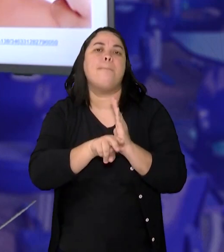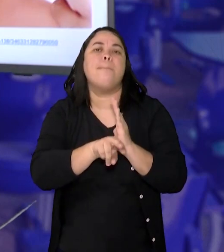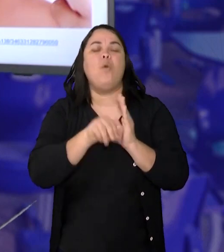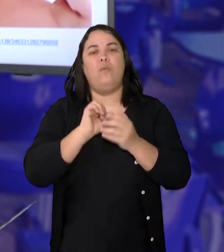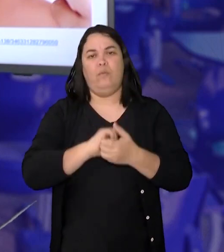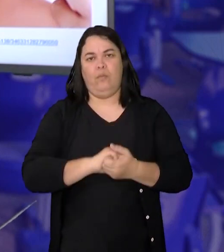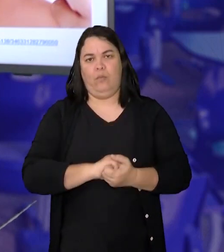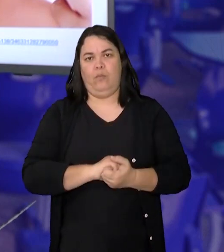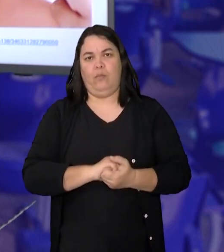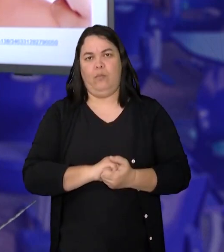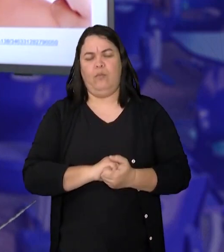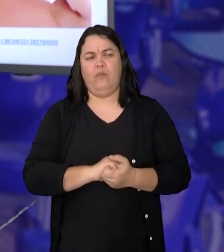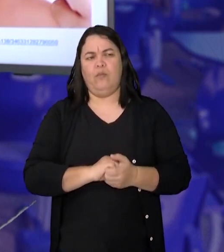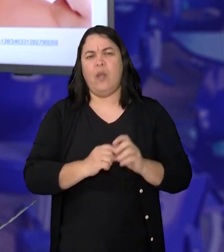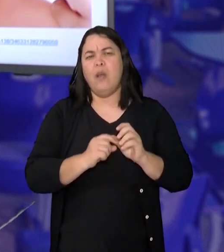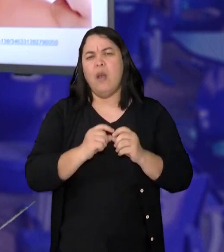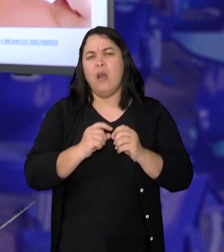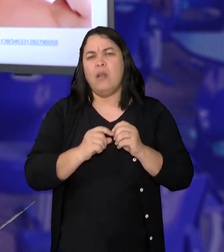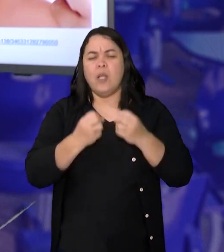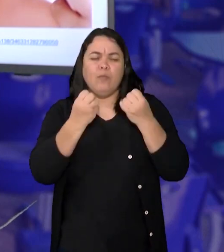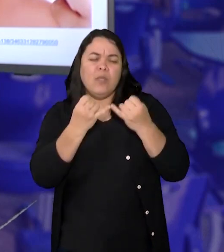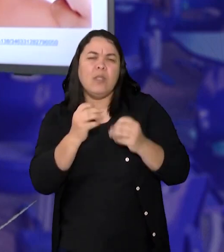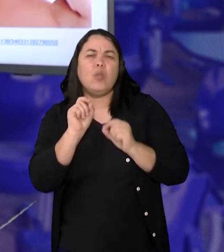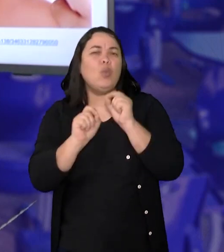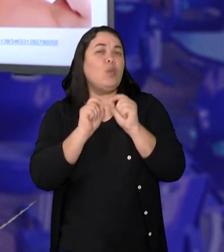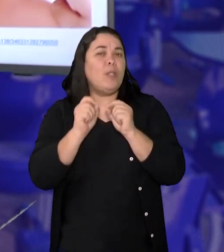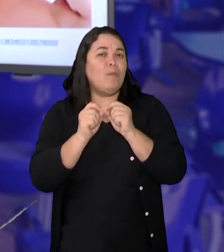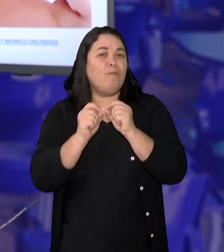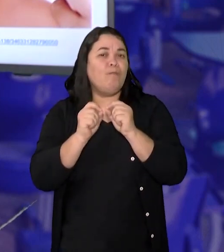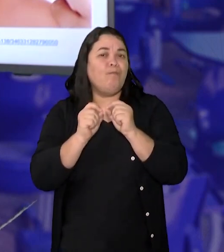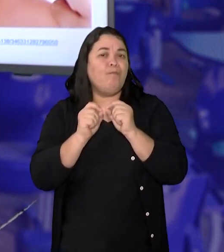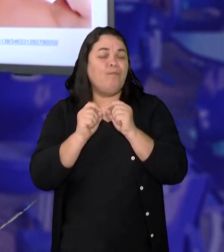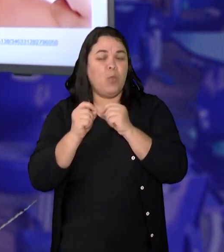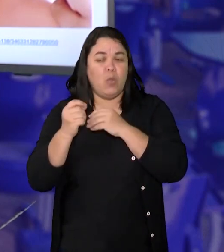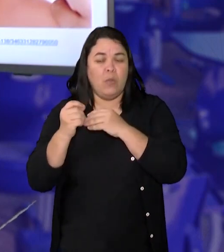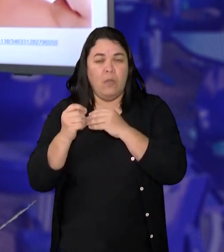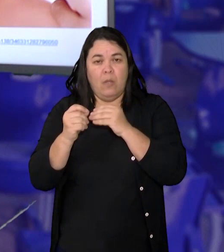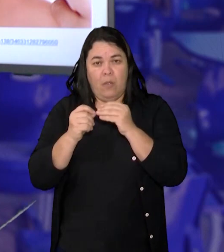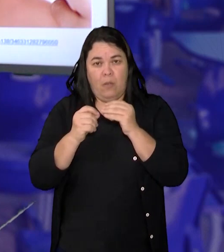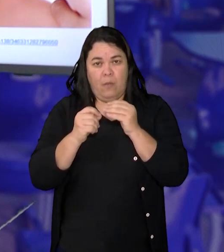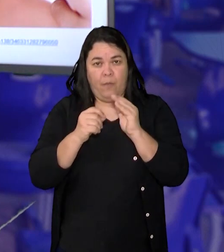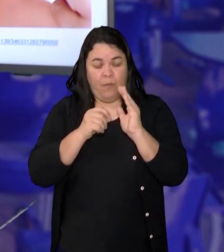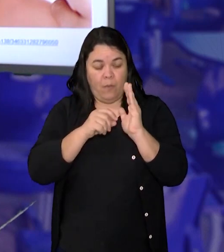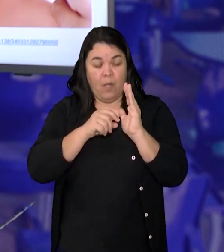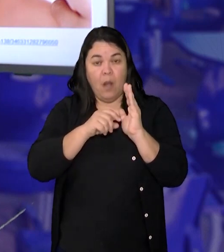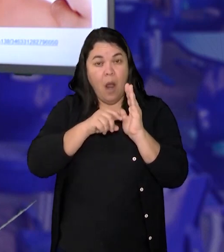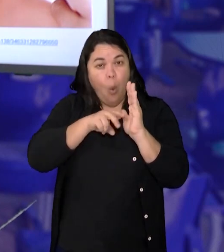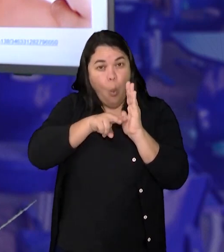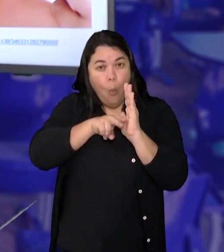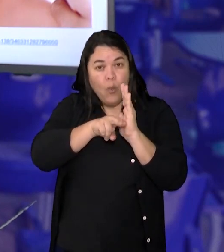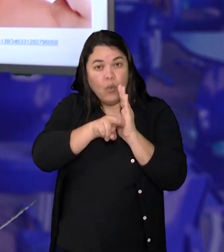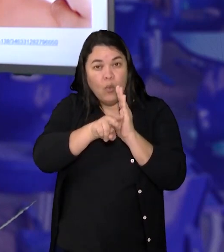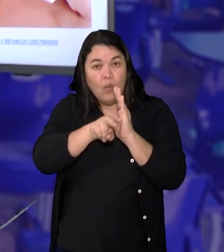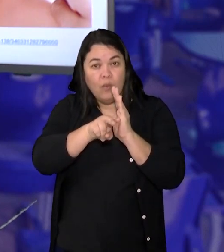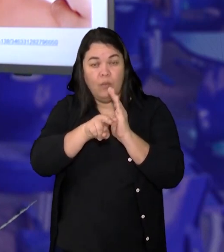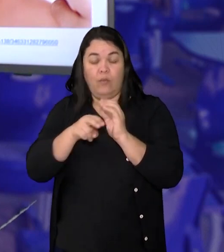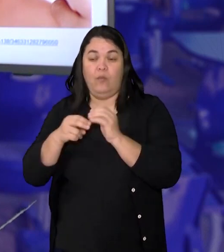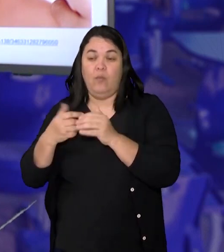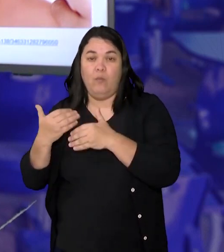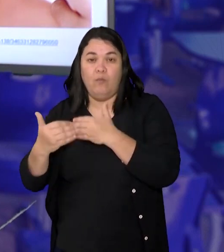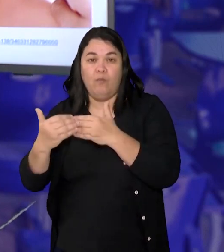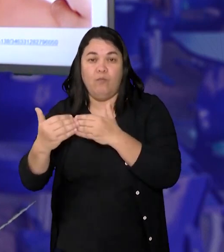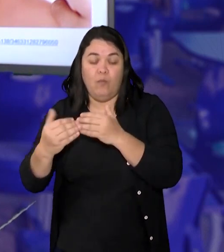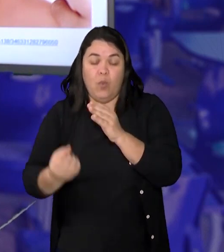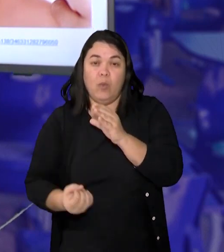gente fala desses micróbios, a gente está falando de um processo em que eu posso construir uma coisa chamada